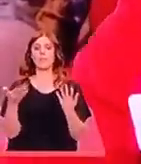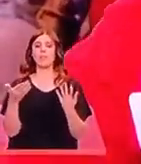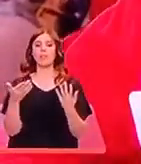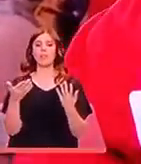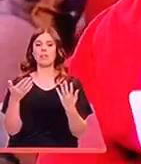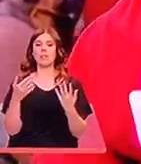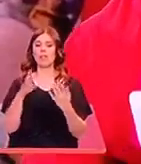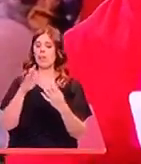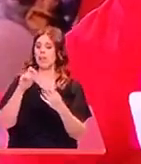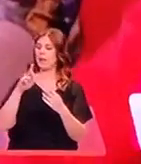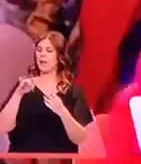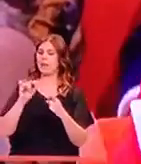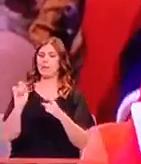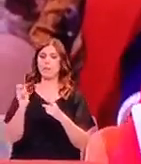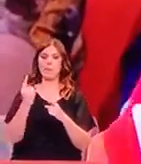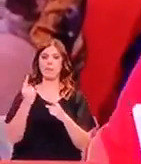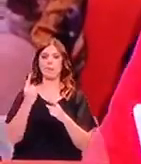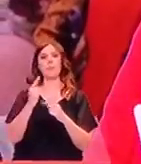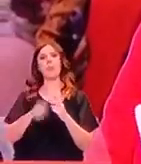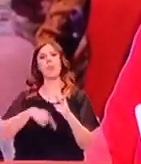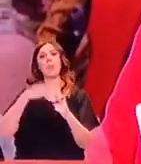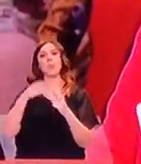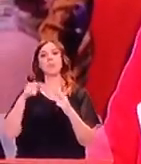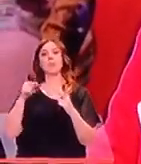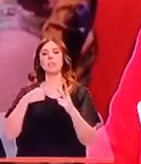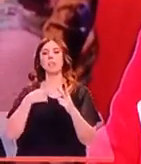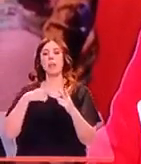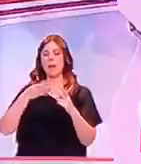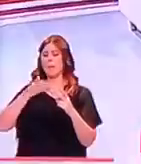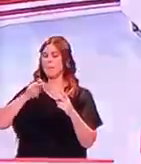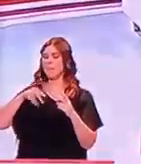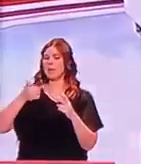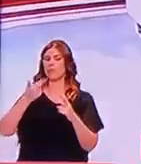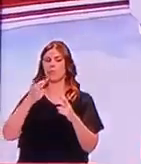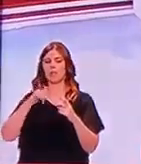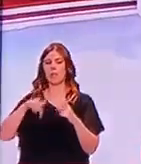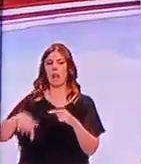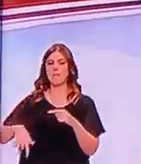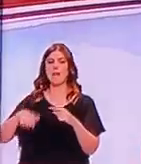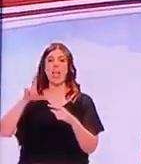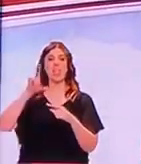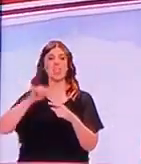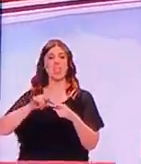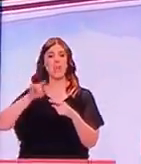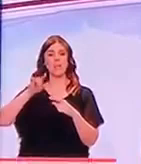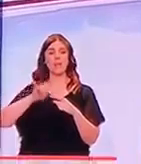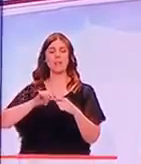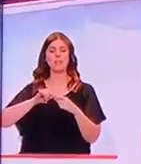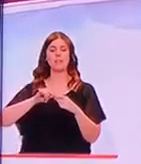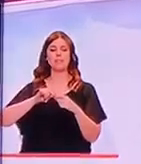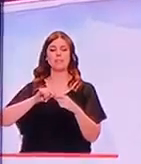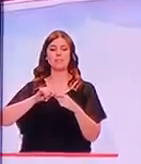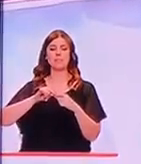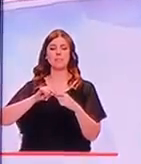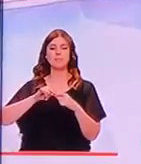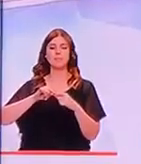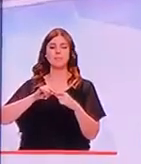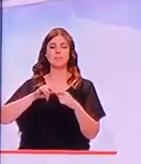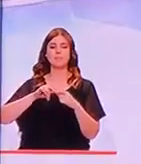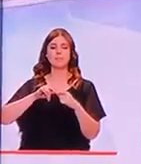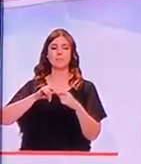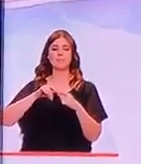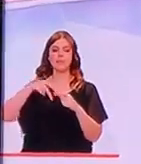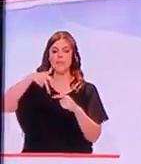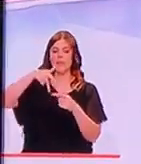foi a hérnia discal primeiro, depois aqui na panturrilha também, não é? Entendeu? É,